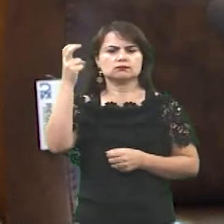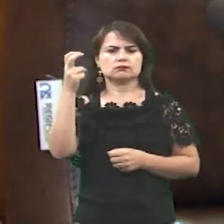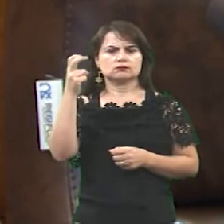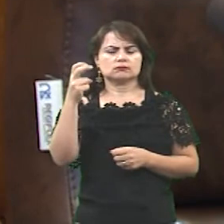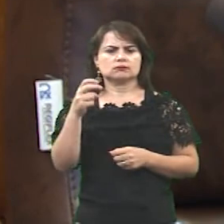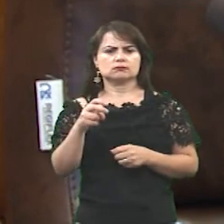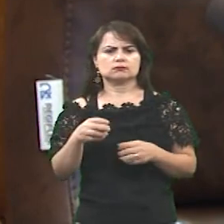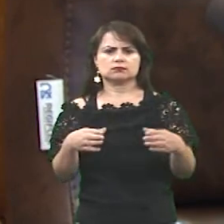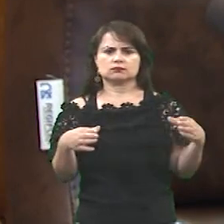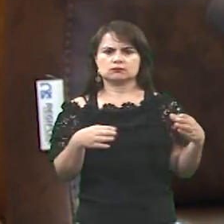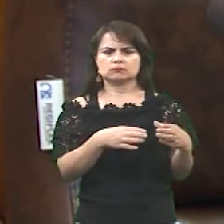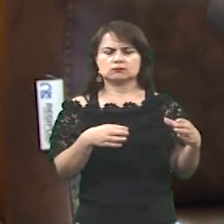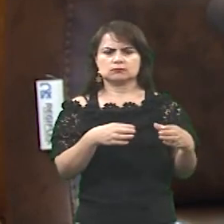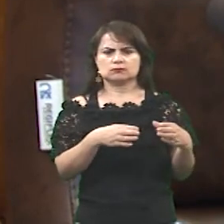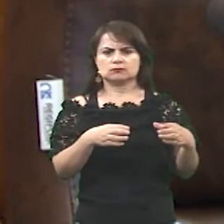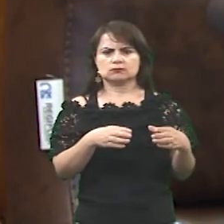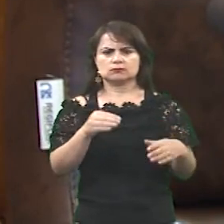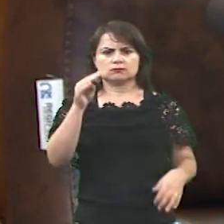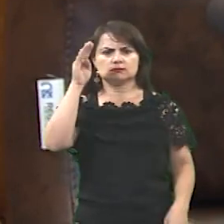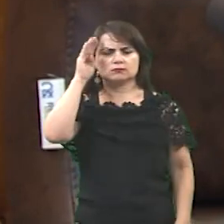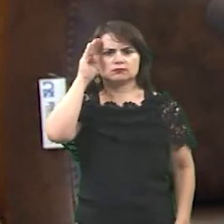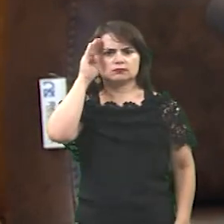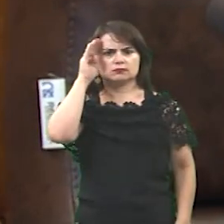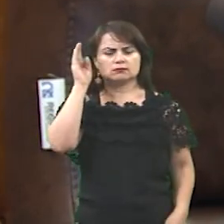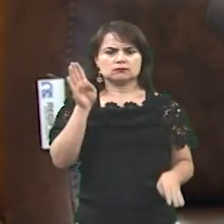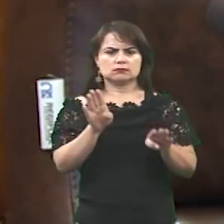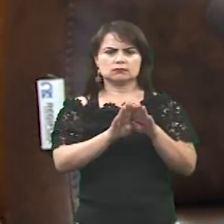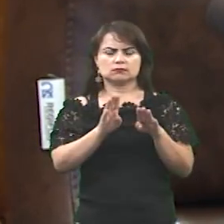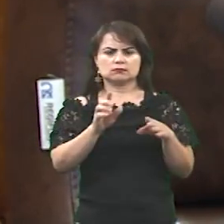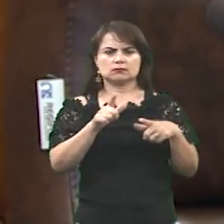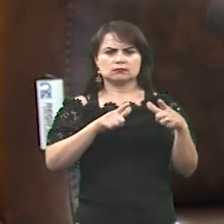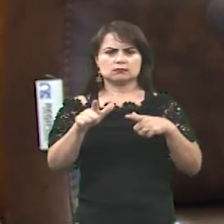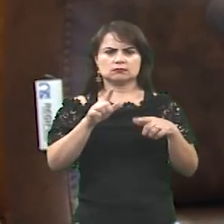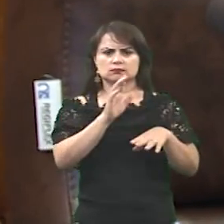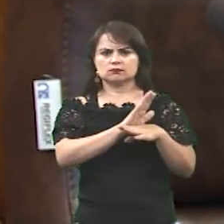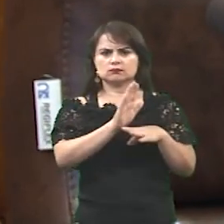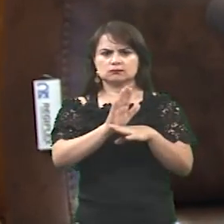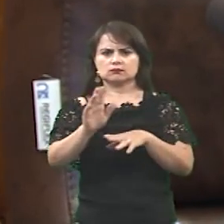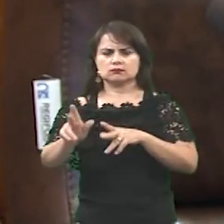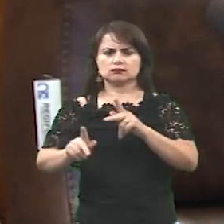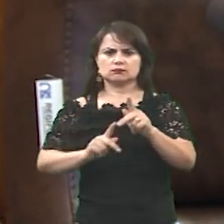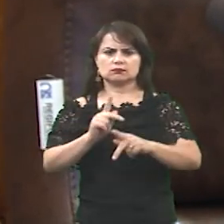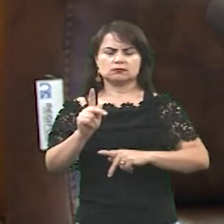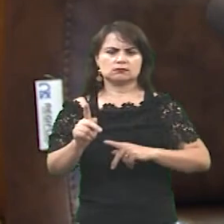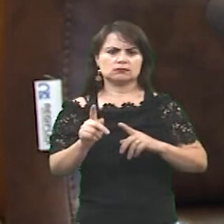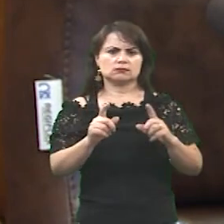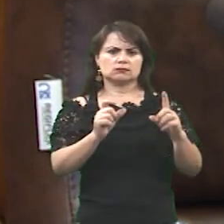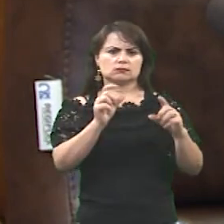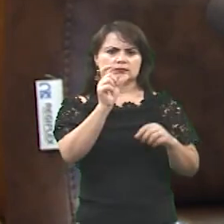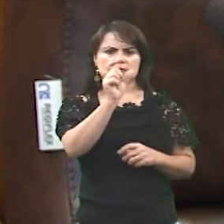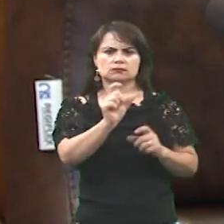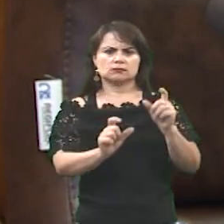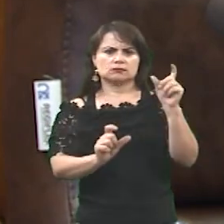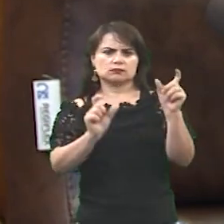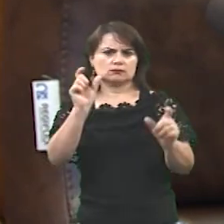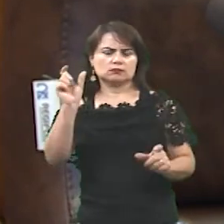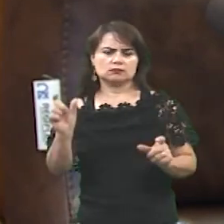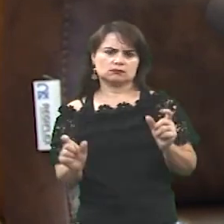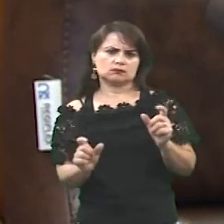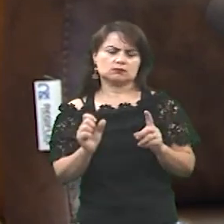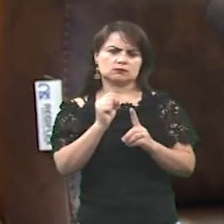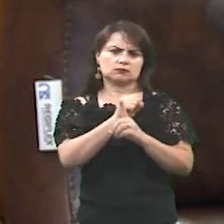de guerra, mas também o trabalho social que desempenho na nossa cidade. E é uma oportunidade de demonstrar, portanto, o